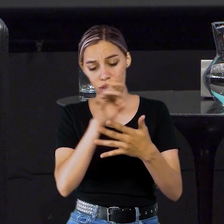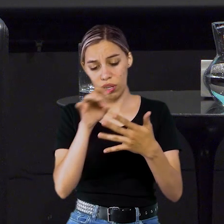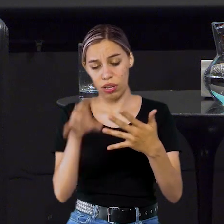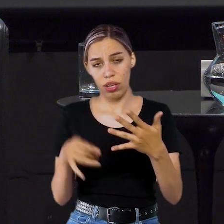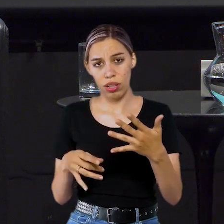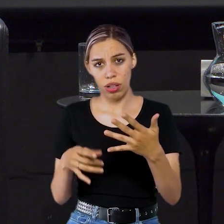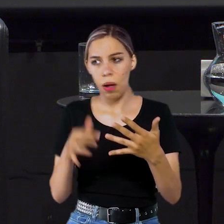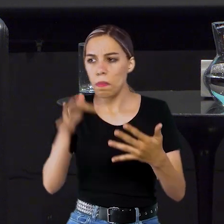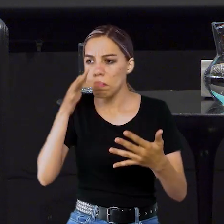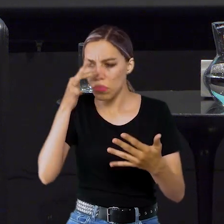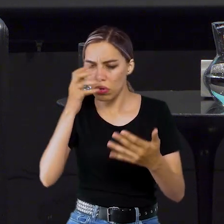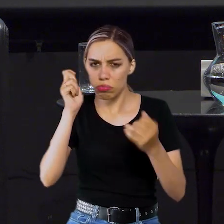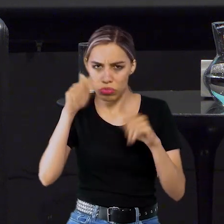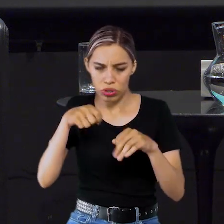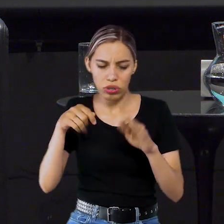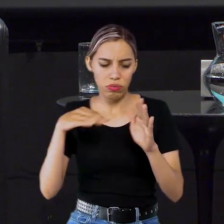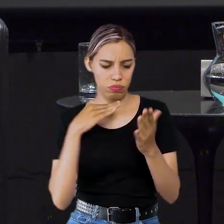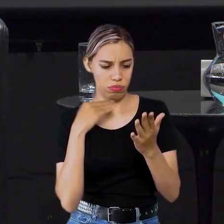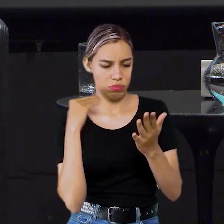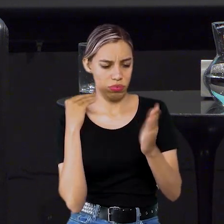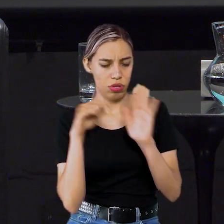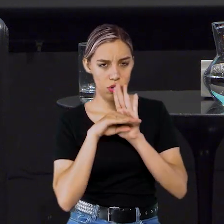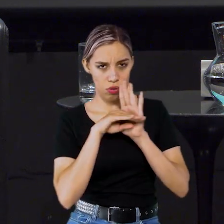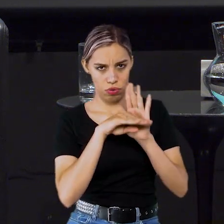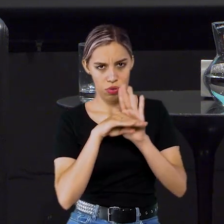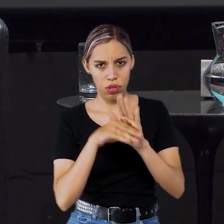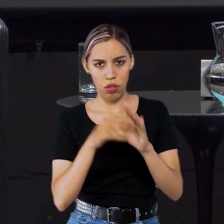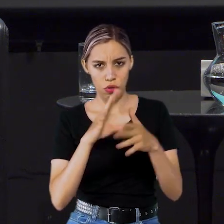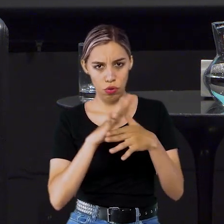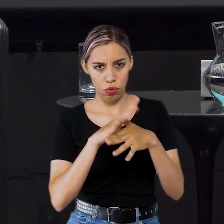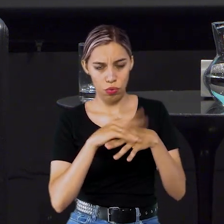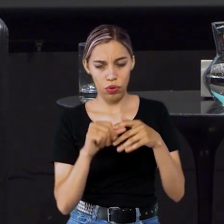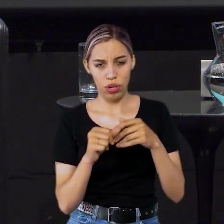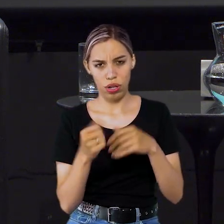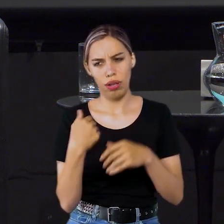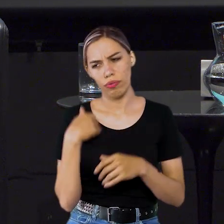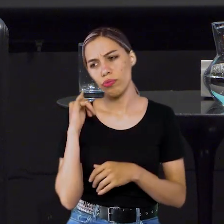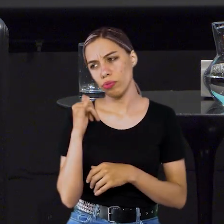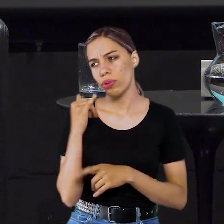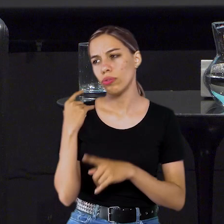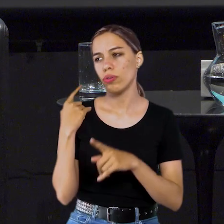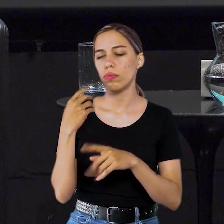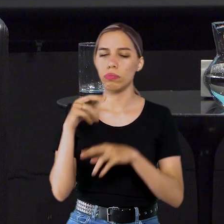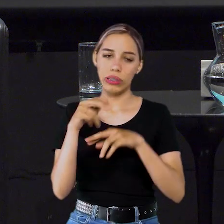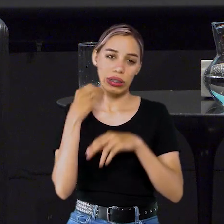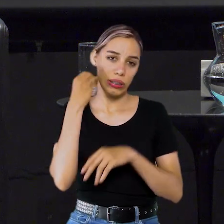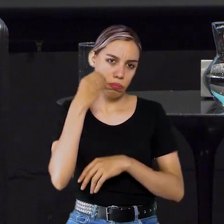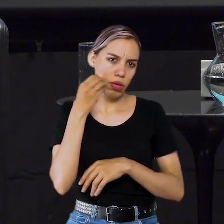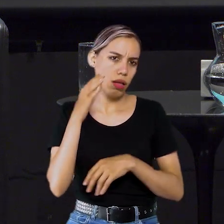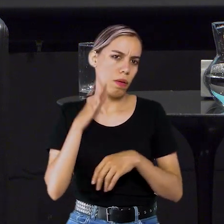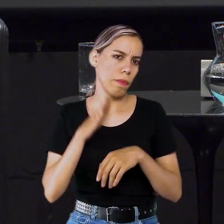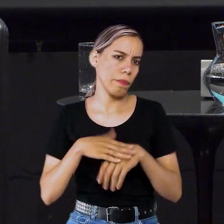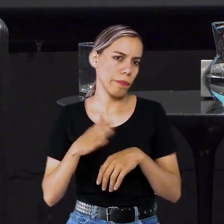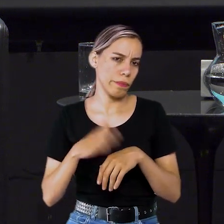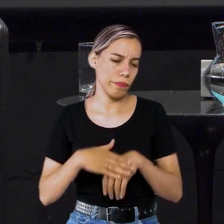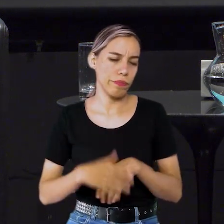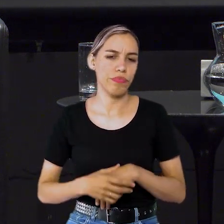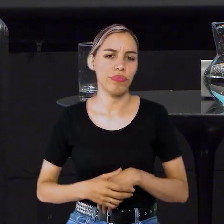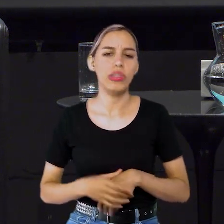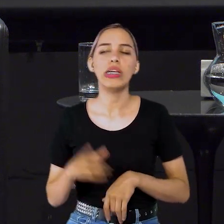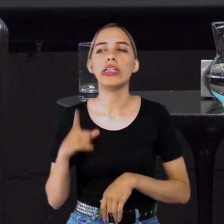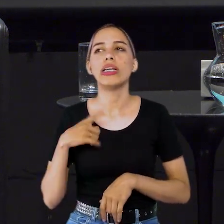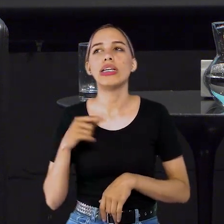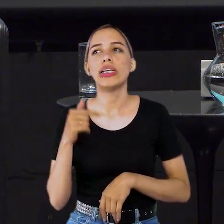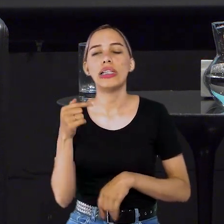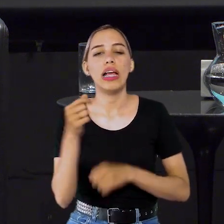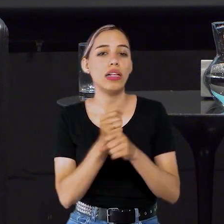e profundamente curandeiras. Eu digo isso por experiência própria, que há 17 anos ou mais